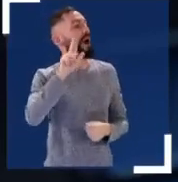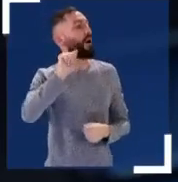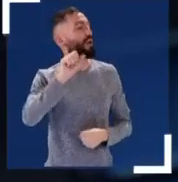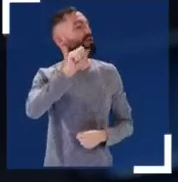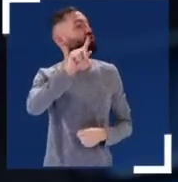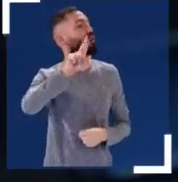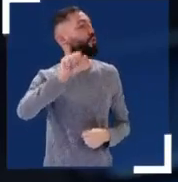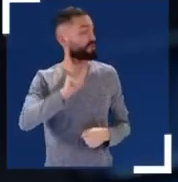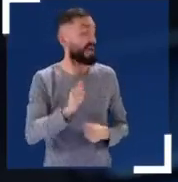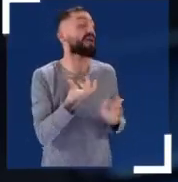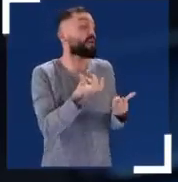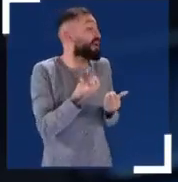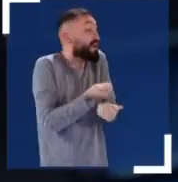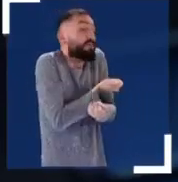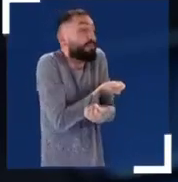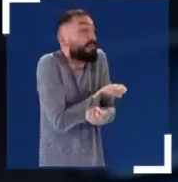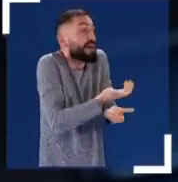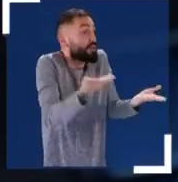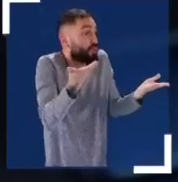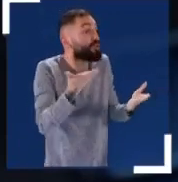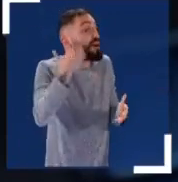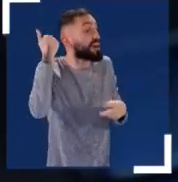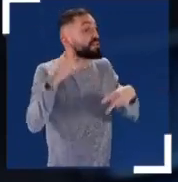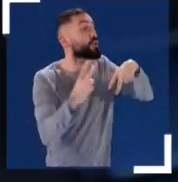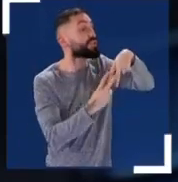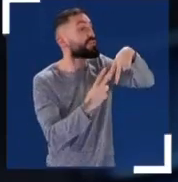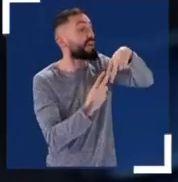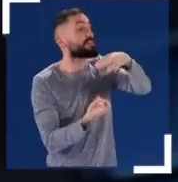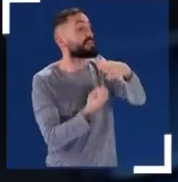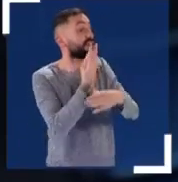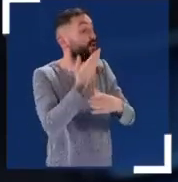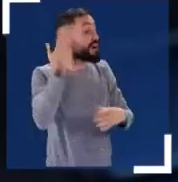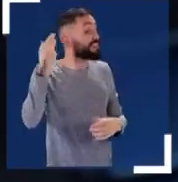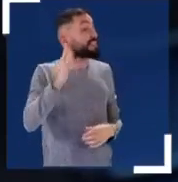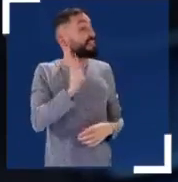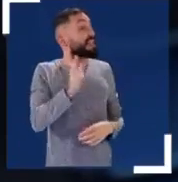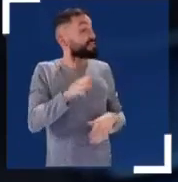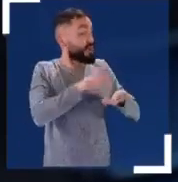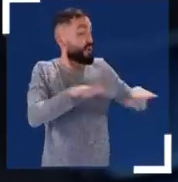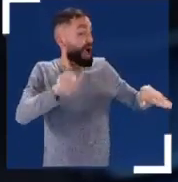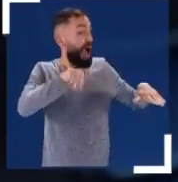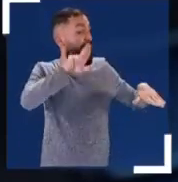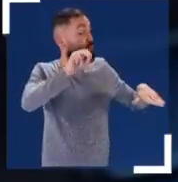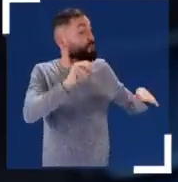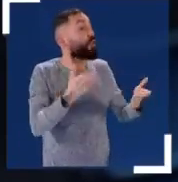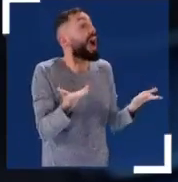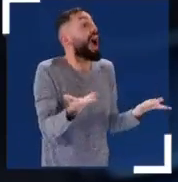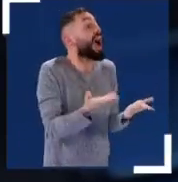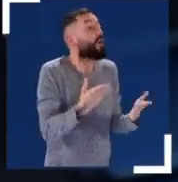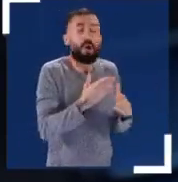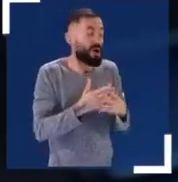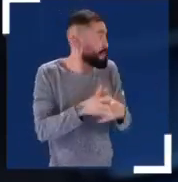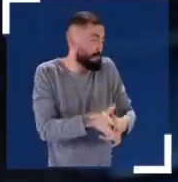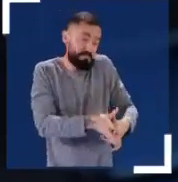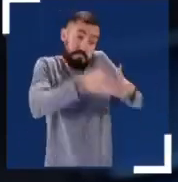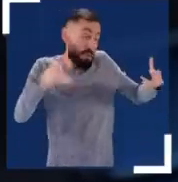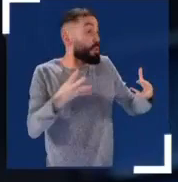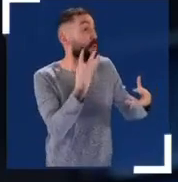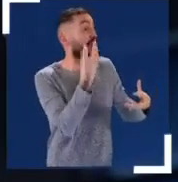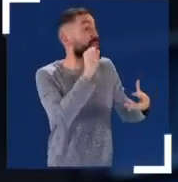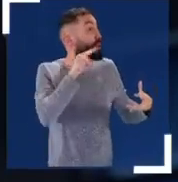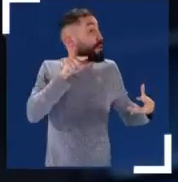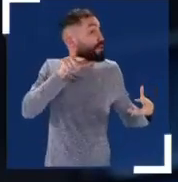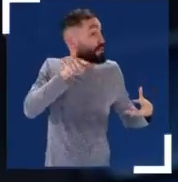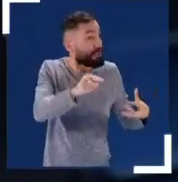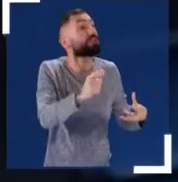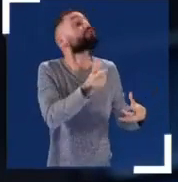todo mundo. Criamos a Univesp, tinha 3 mil alunos. Hoje está com 48 mil alunos fazendo faculdade em todo o estado de São Paulo, em